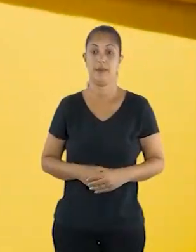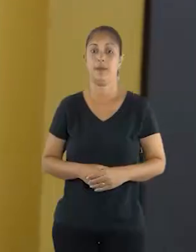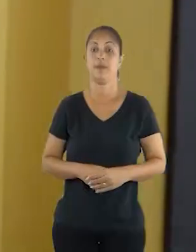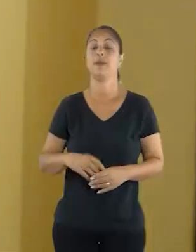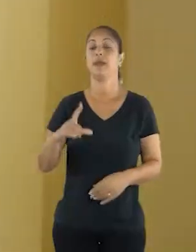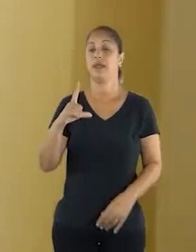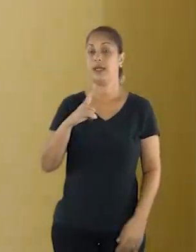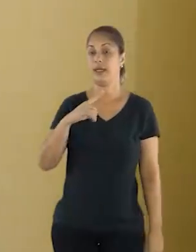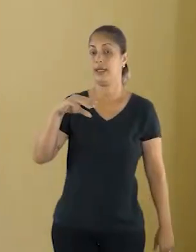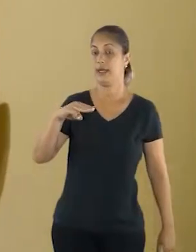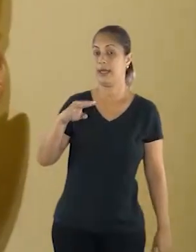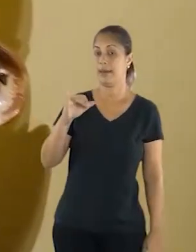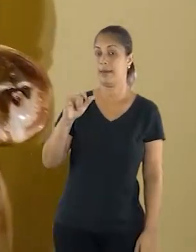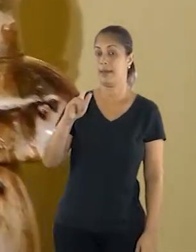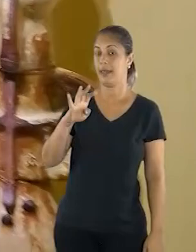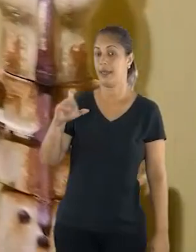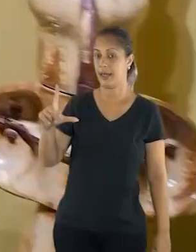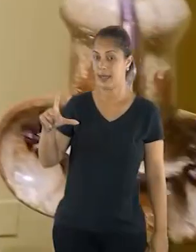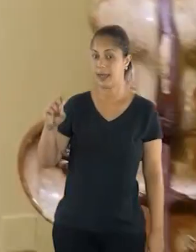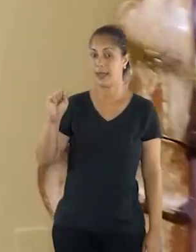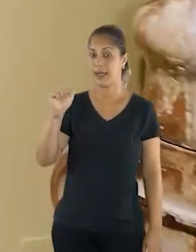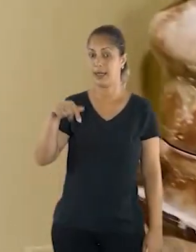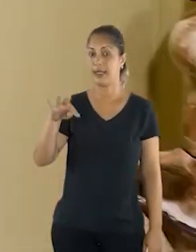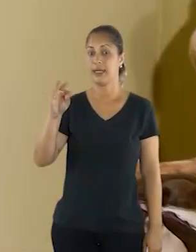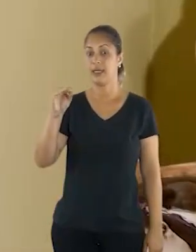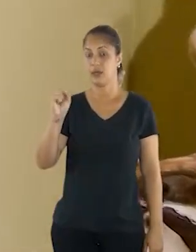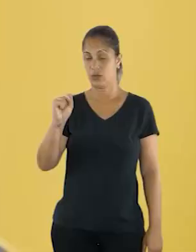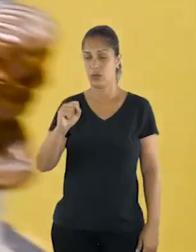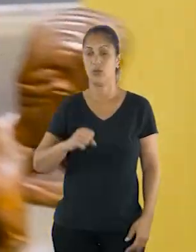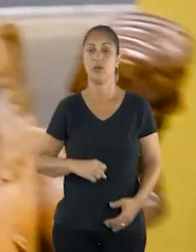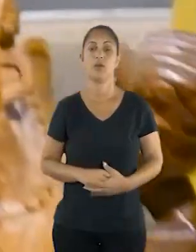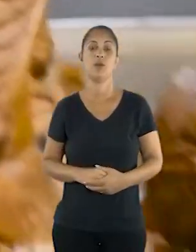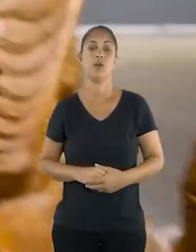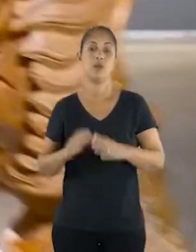tem Miguel dos Santos, venham vindo para cá.